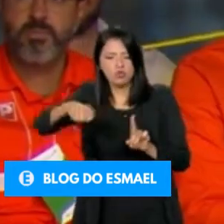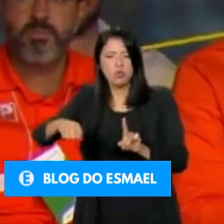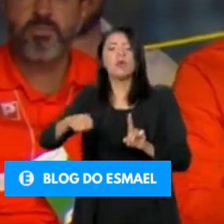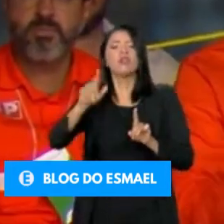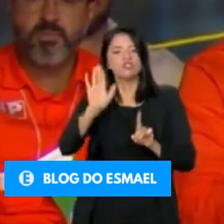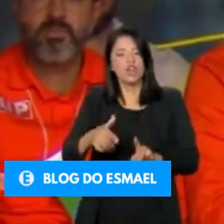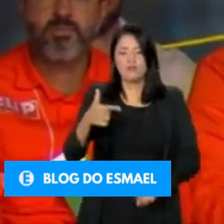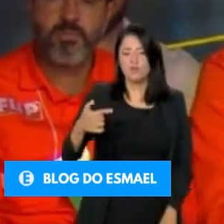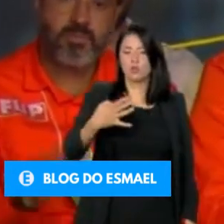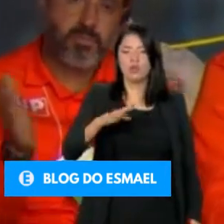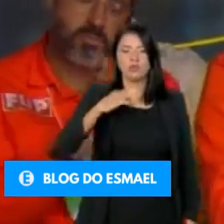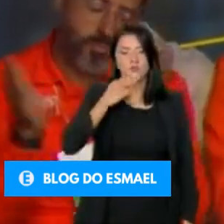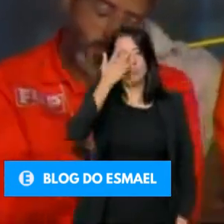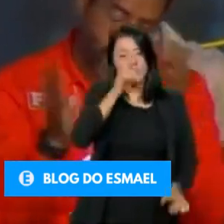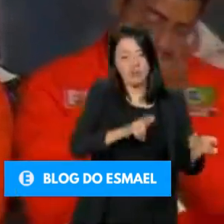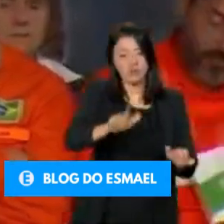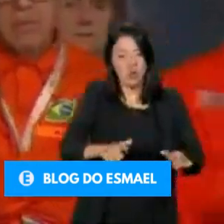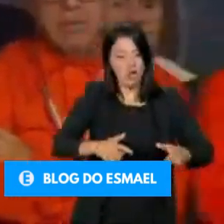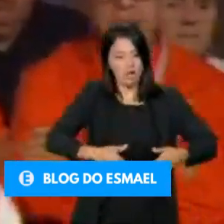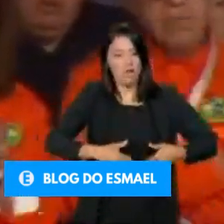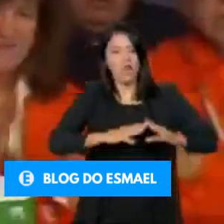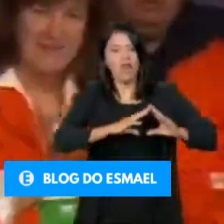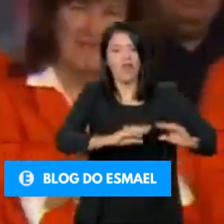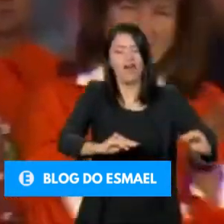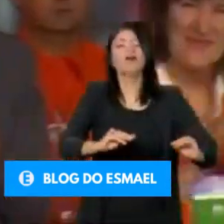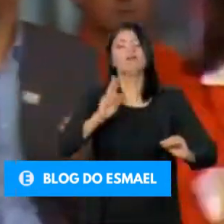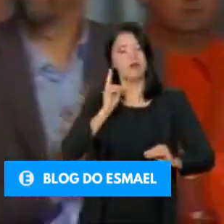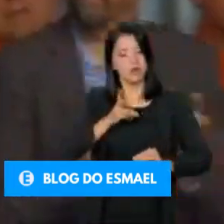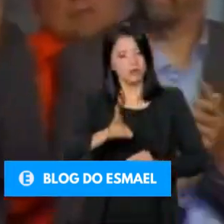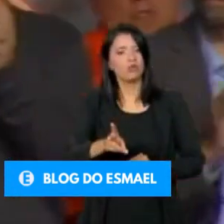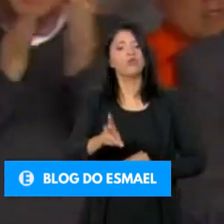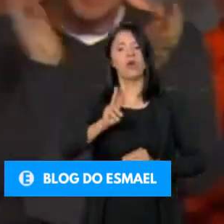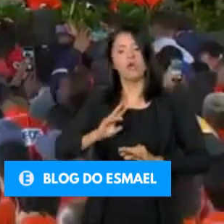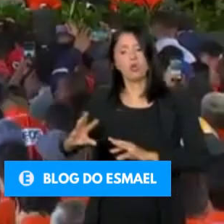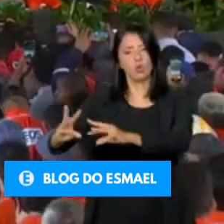de 24 milhões de pessoas e vamos acabar com a fome de todo mundo.